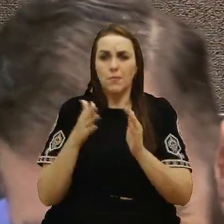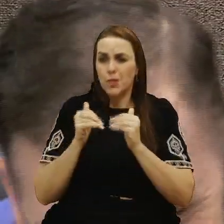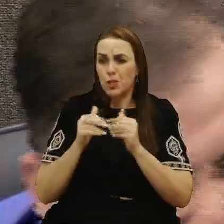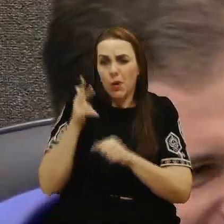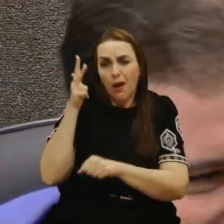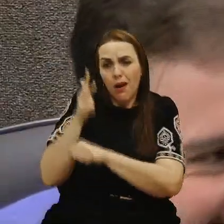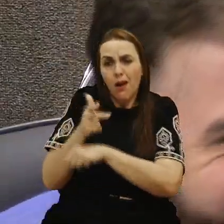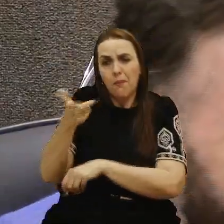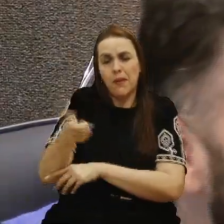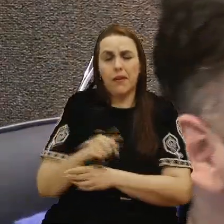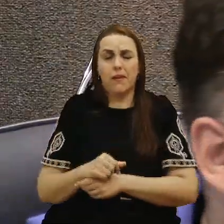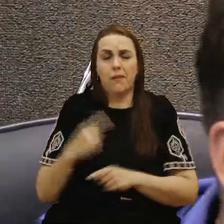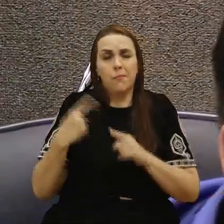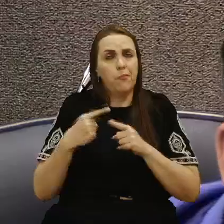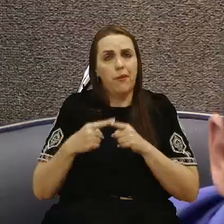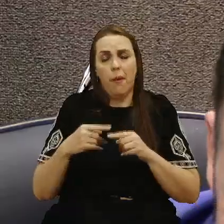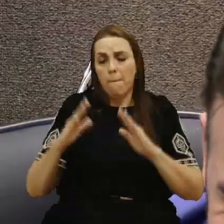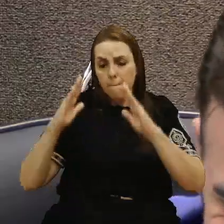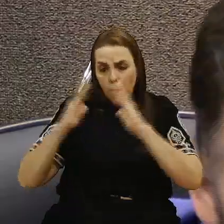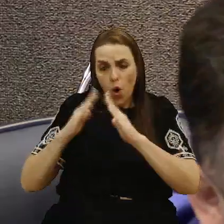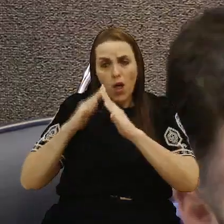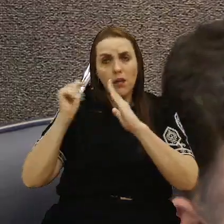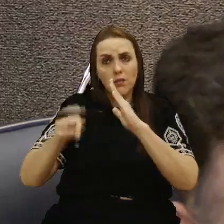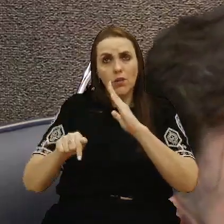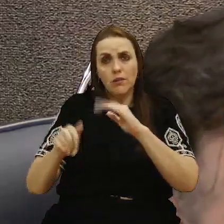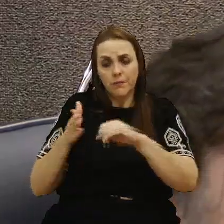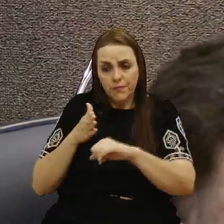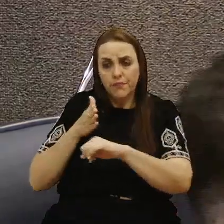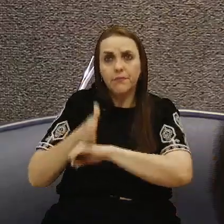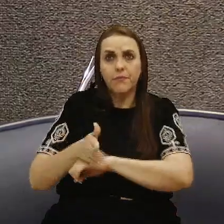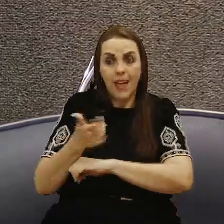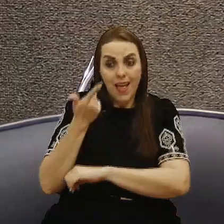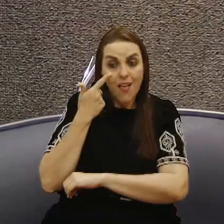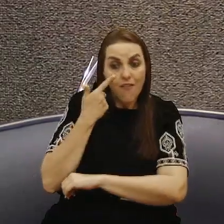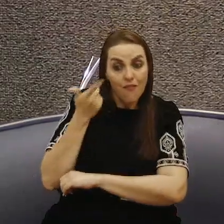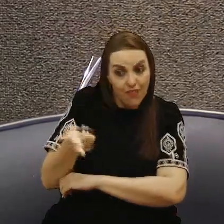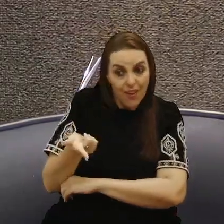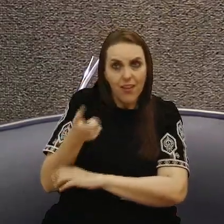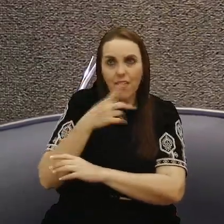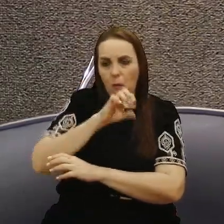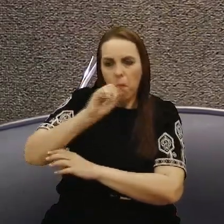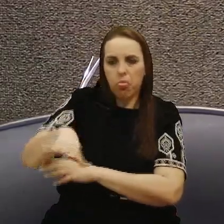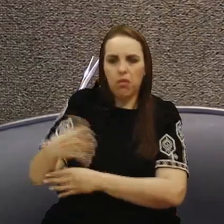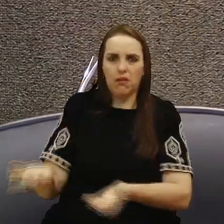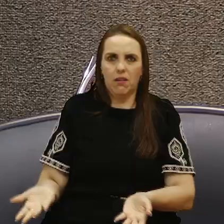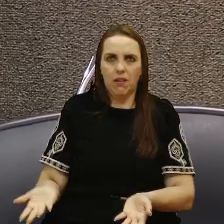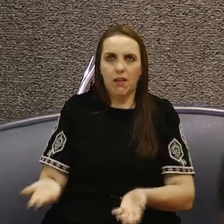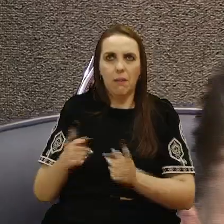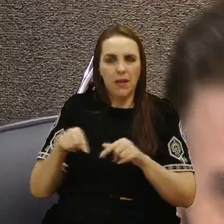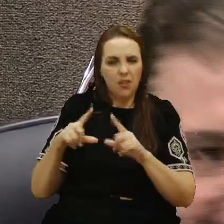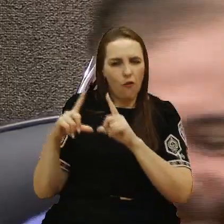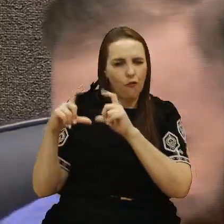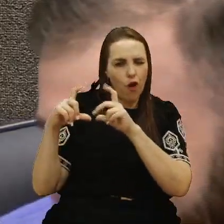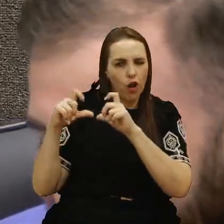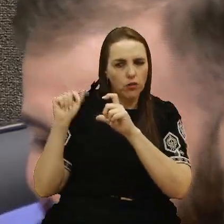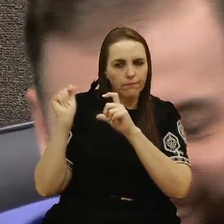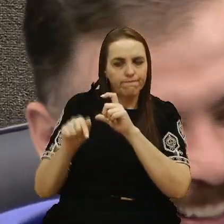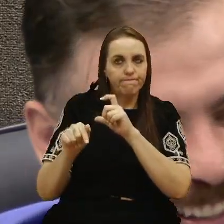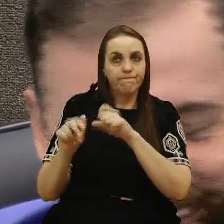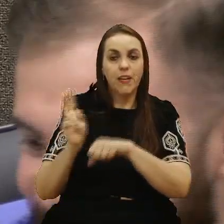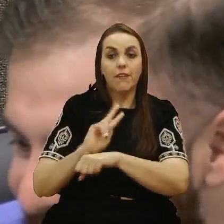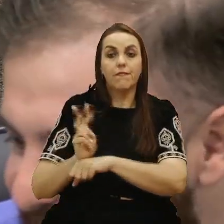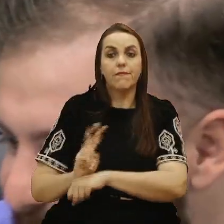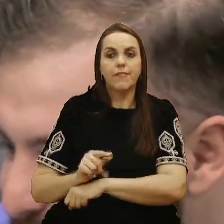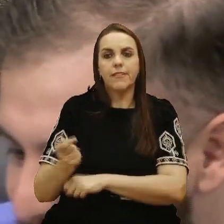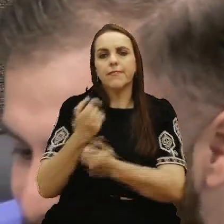quê? Porque os próprios moradores que fazem o acesso, eles veem o descarte. Porém, quando eles fazem uma foto, a fiscalização do